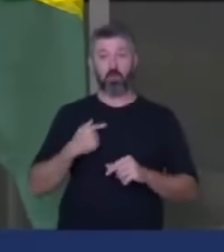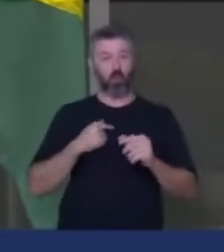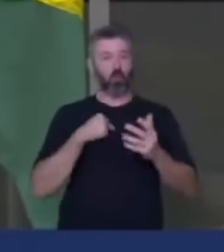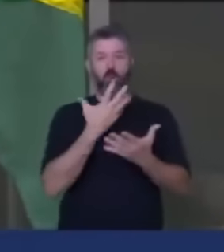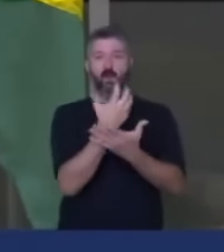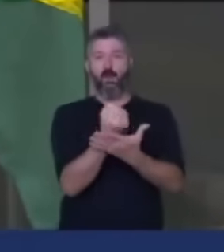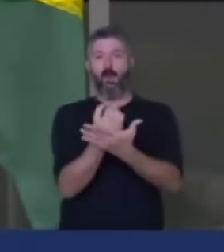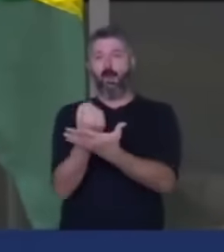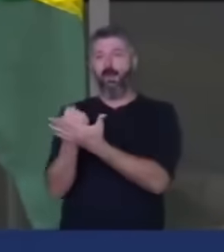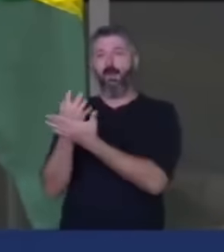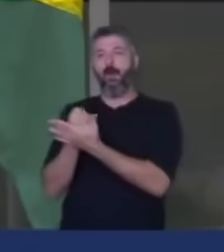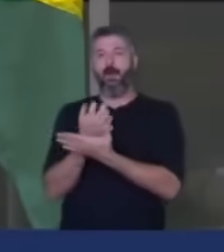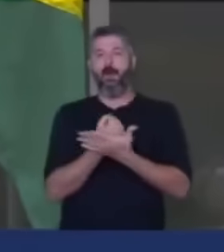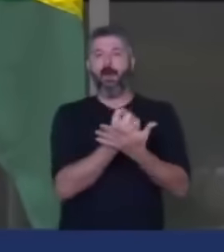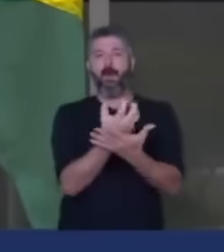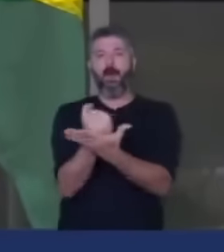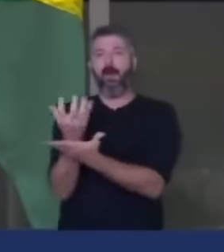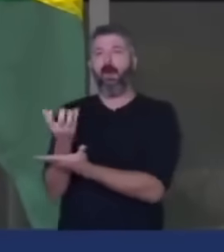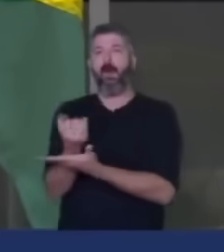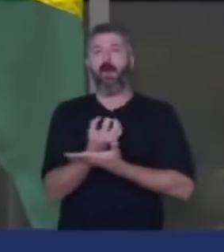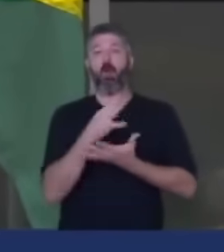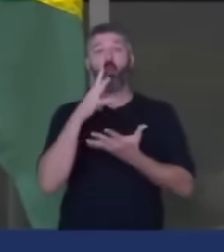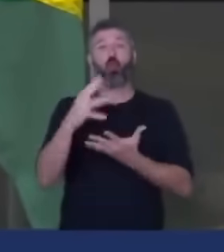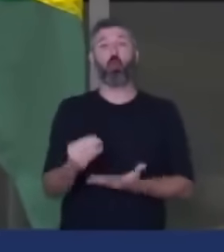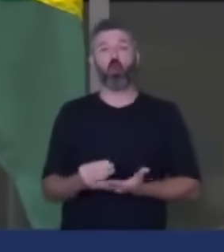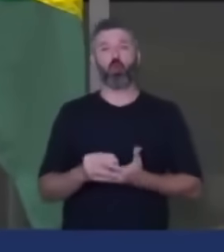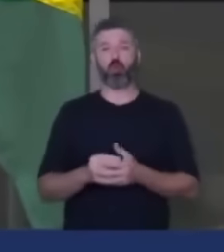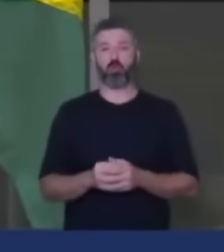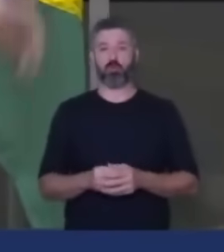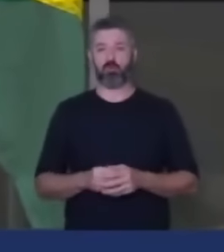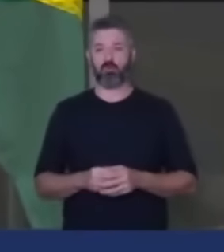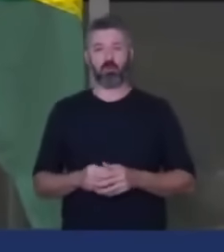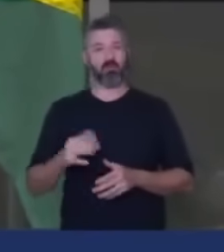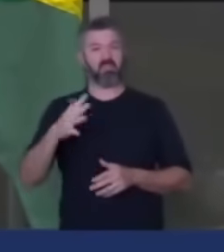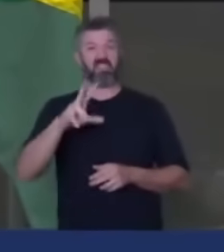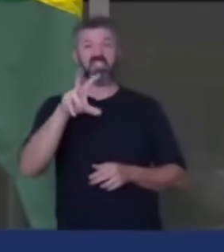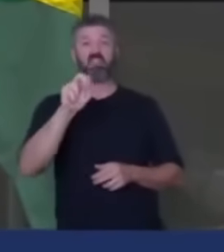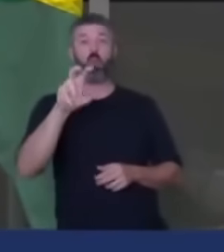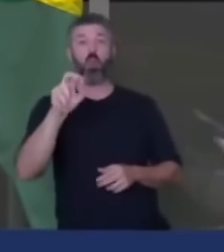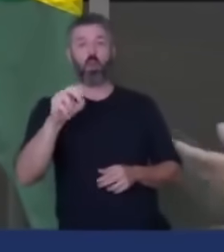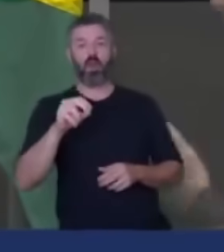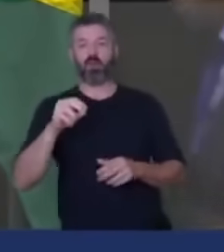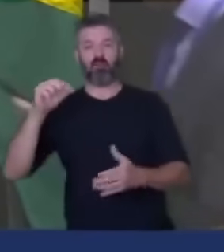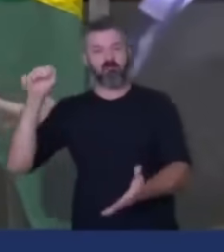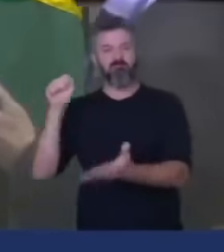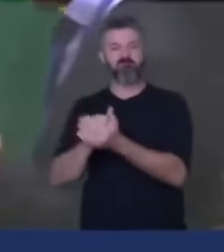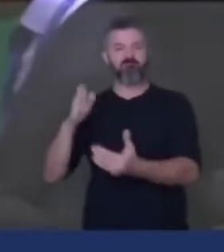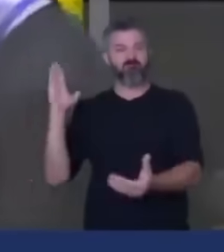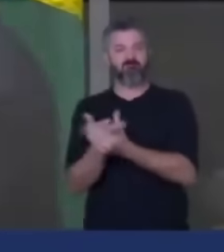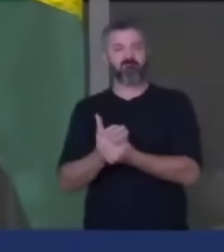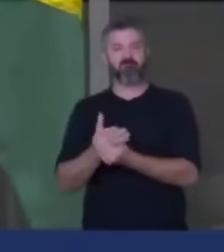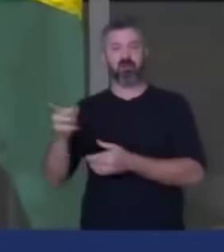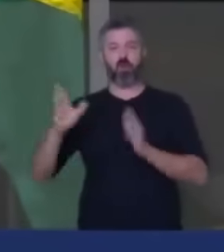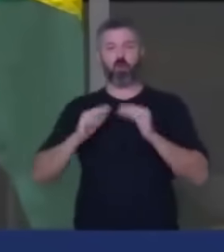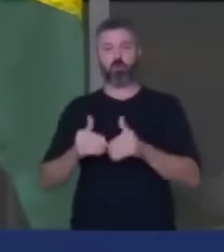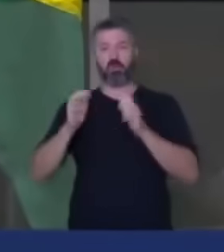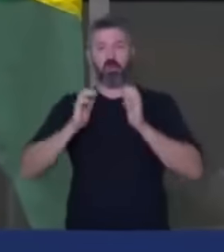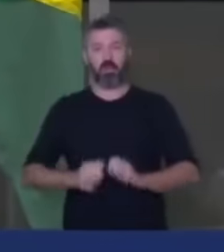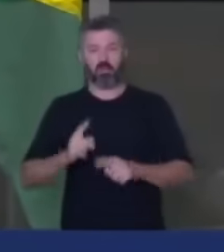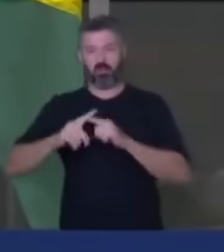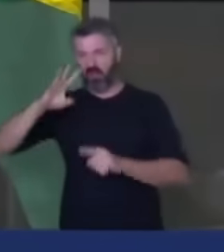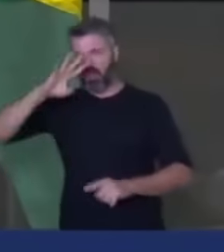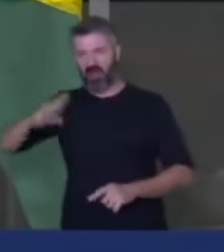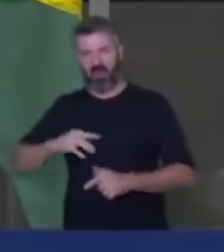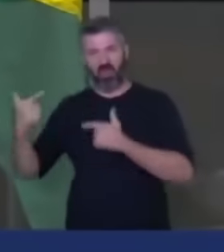tô registrando tudo vai uns 50 para comissão de ética porque calúnia de